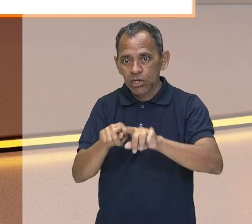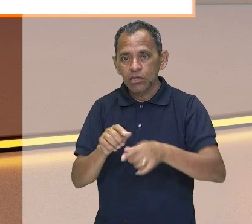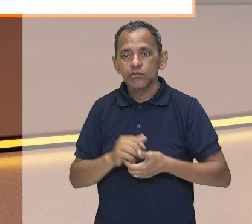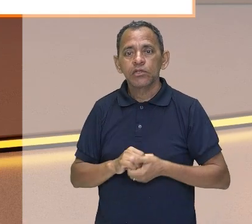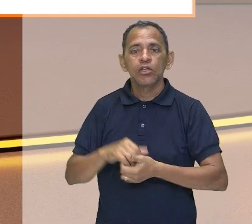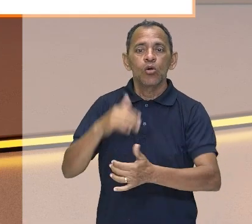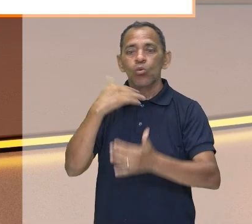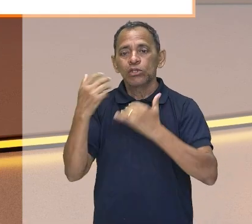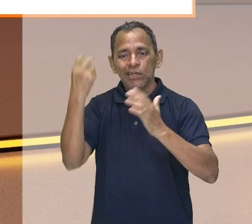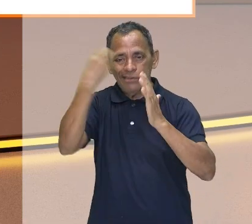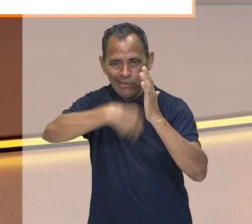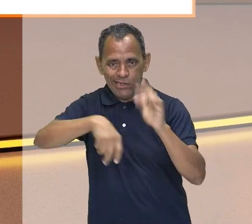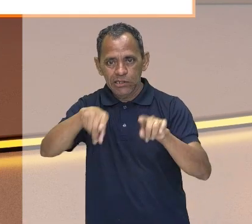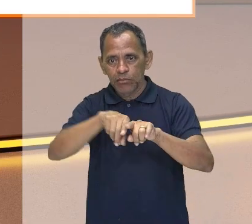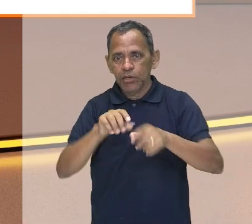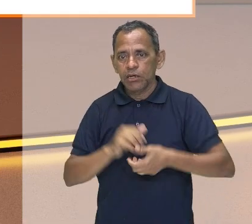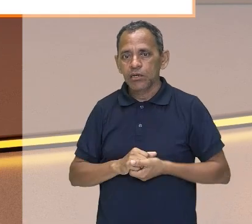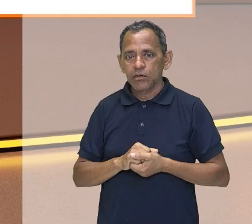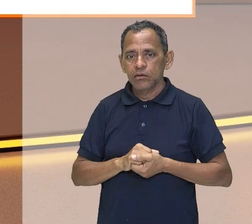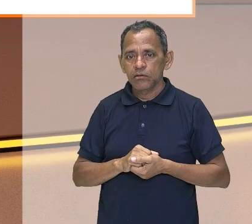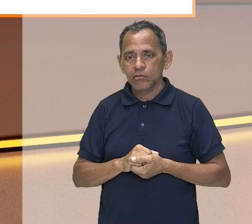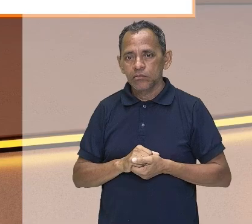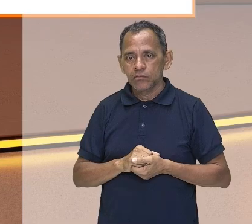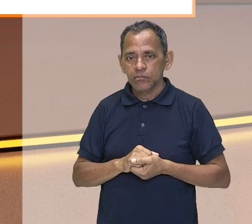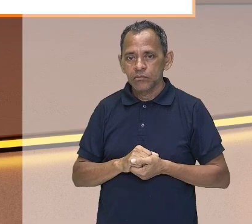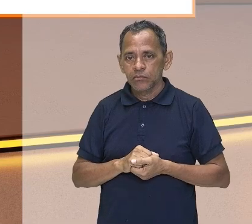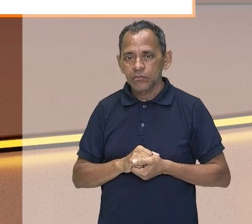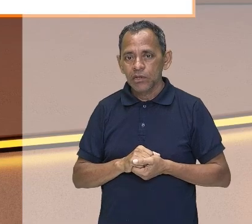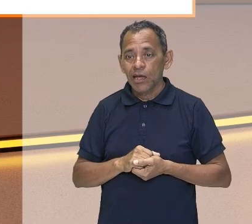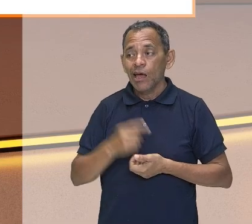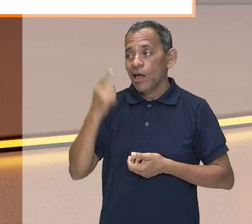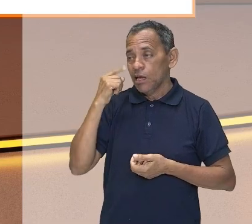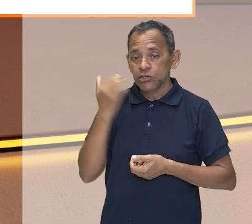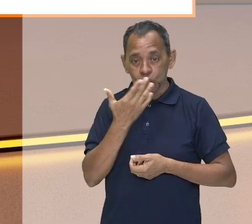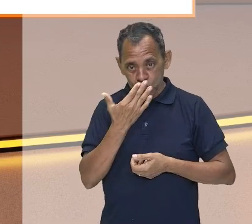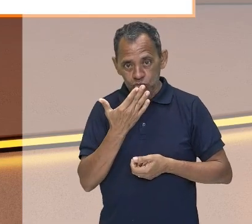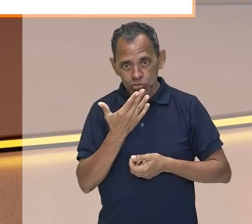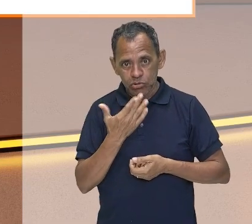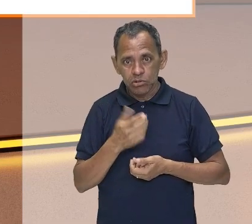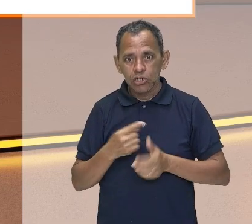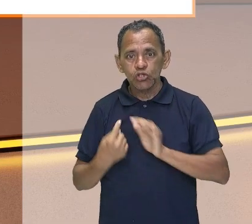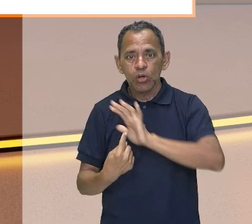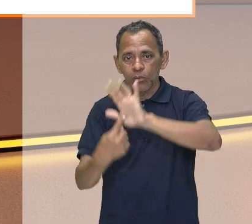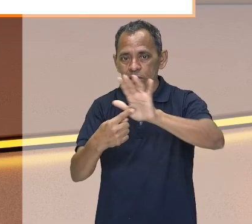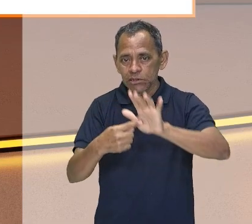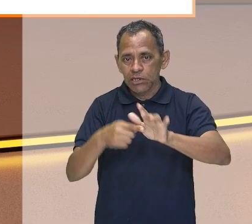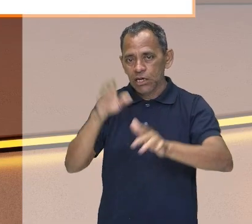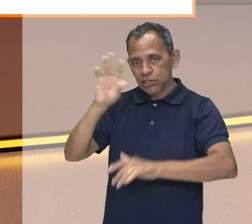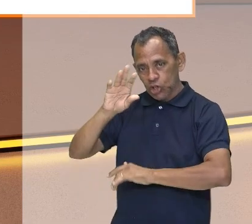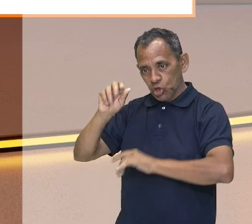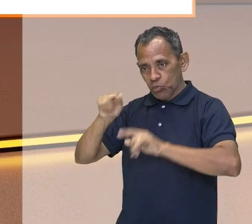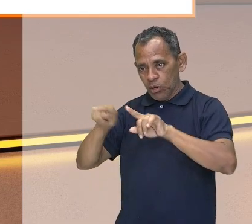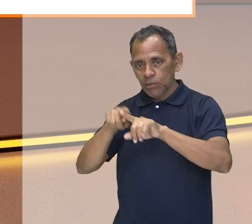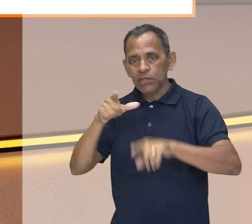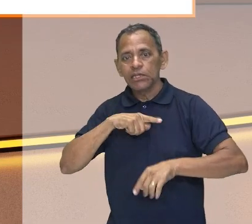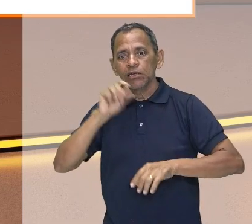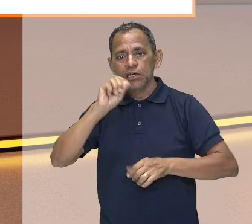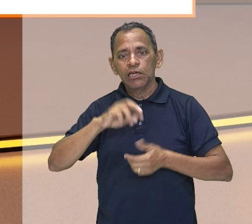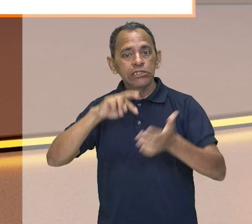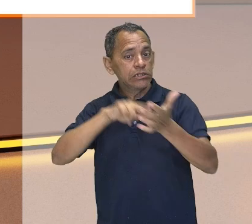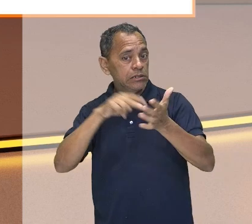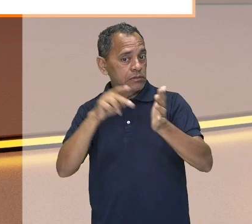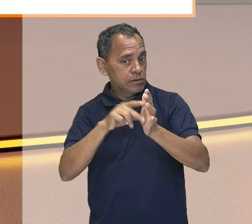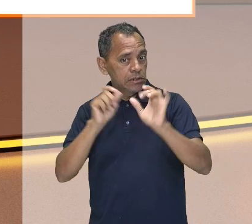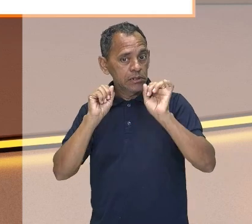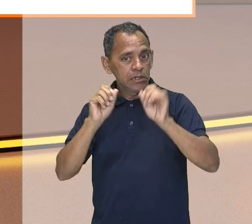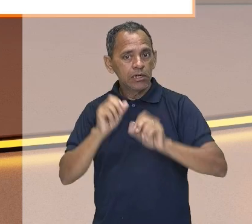nossa legenda marca a taxa bruta de mortalidade. Essas cores que estão aqui no nosso mapa, olha, elas